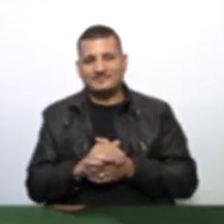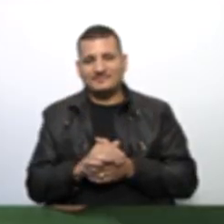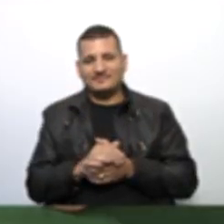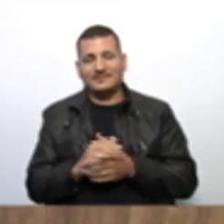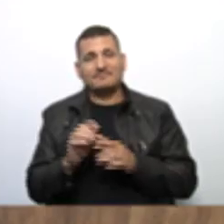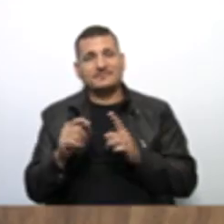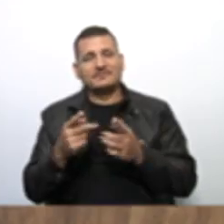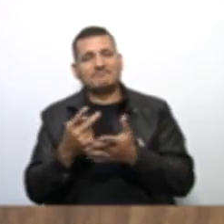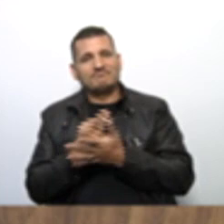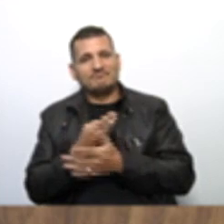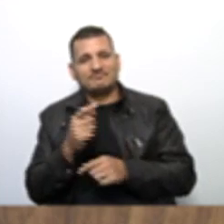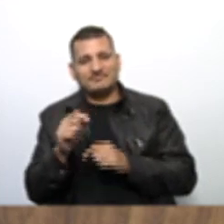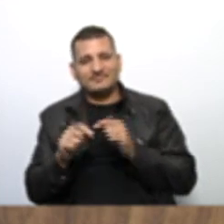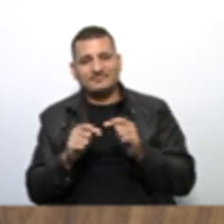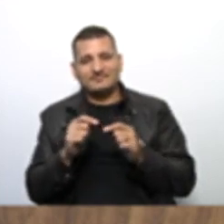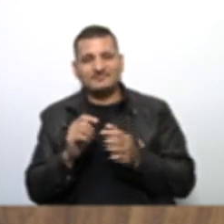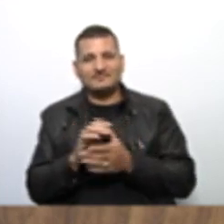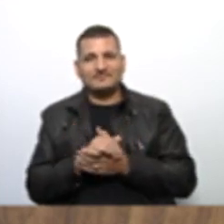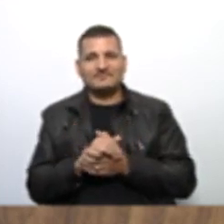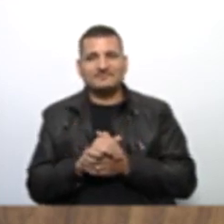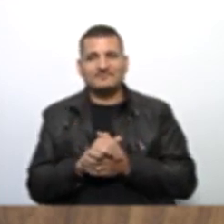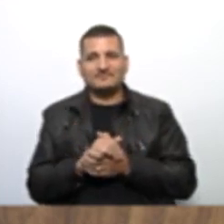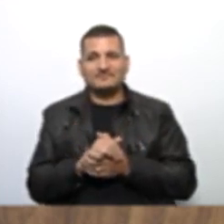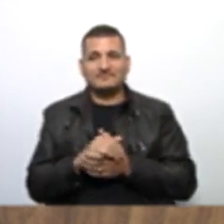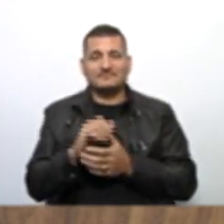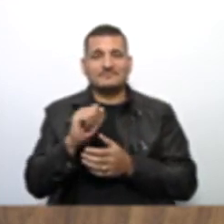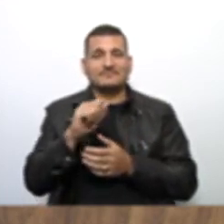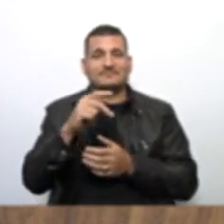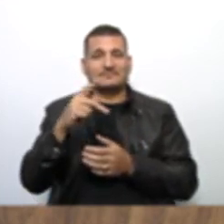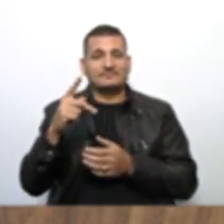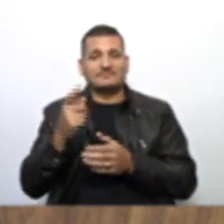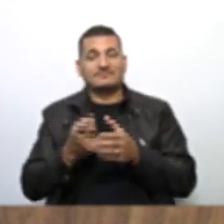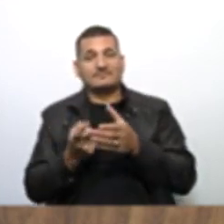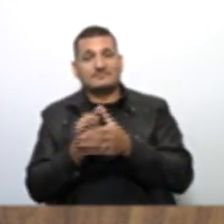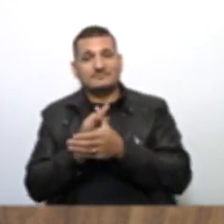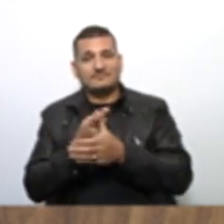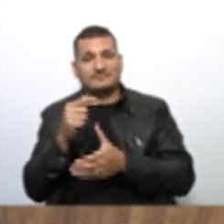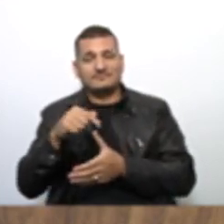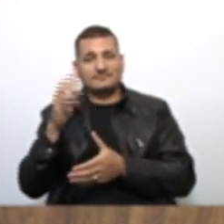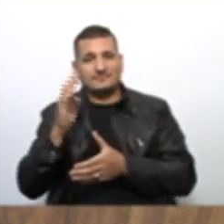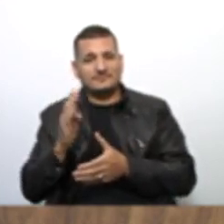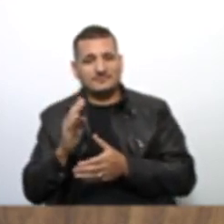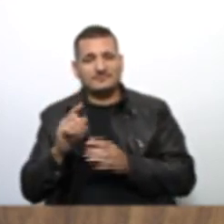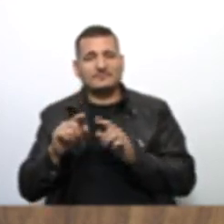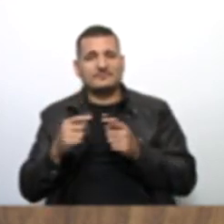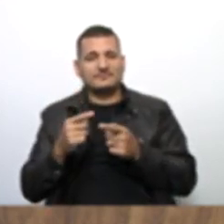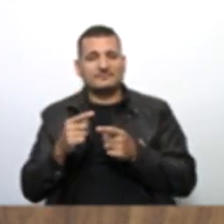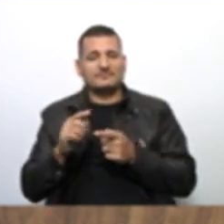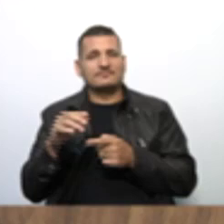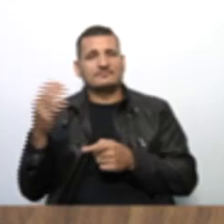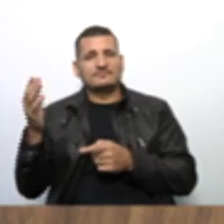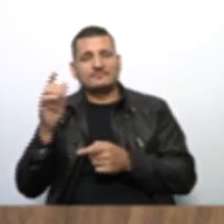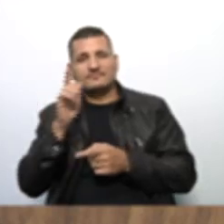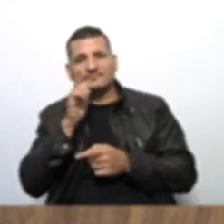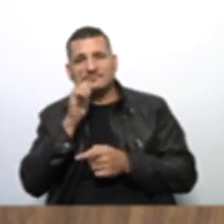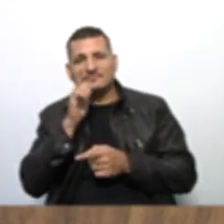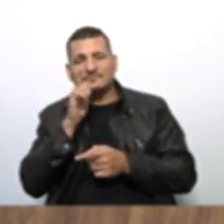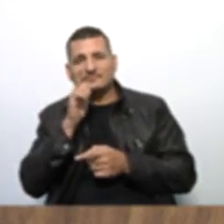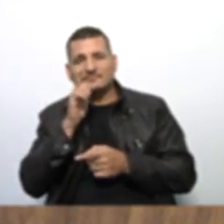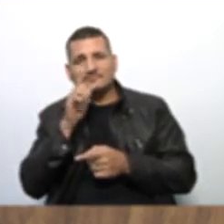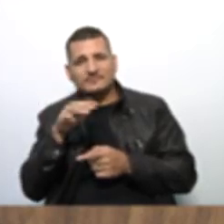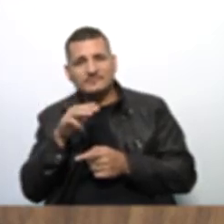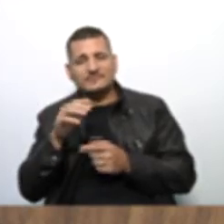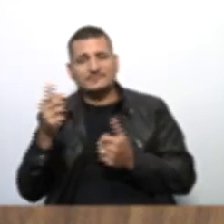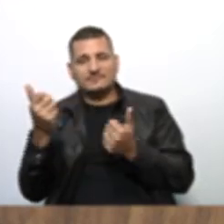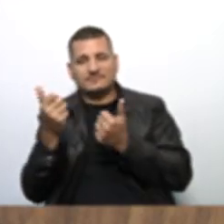ter acontecido? A aplicação foi suspensa aqui no Brasil, mas um usuário que está ali em Guajará-Mirim, na Bolívia, ela tinha